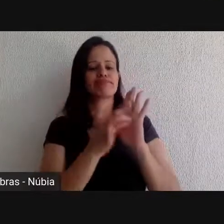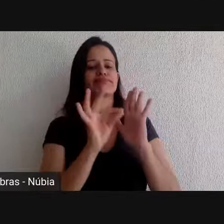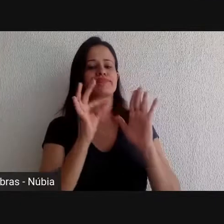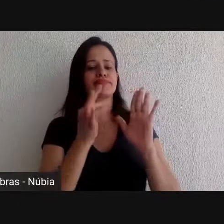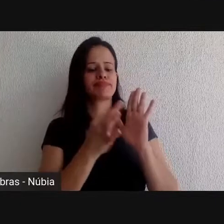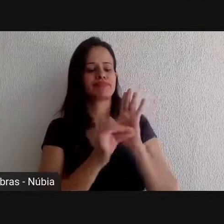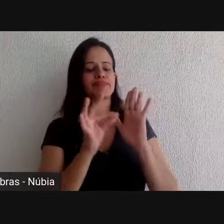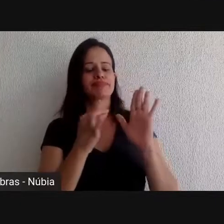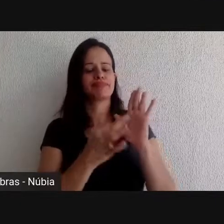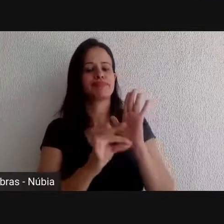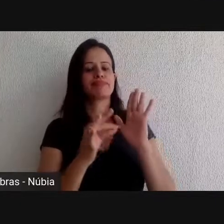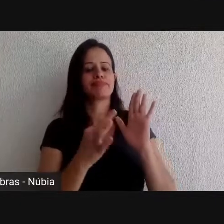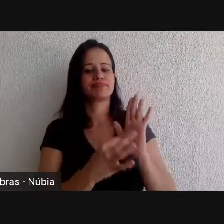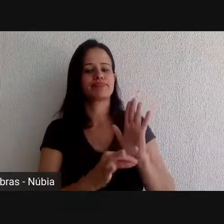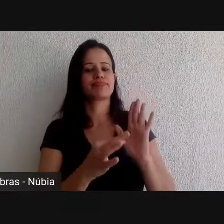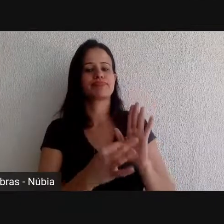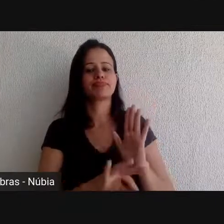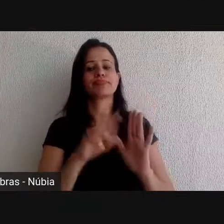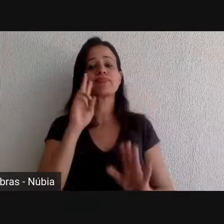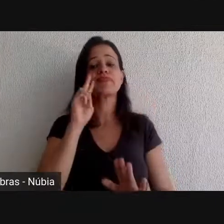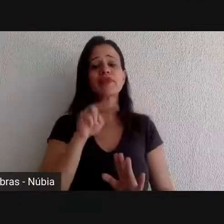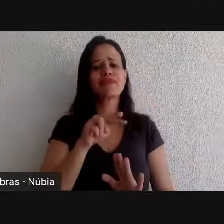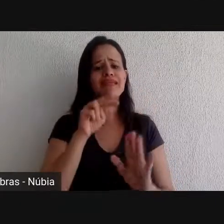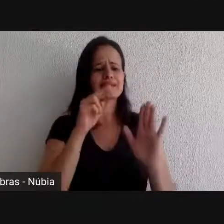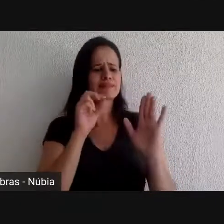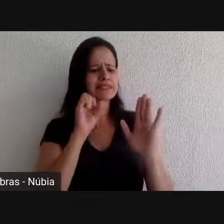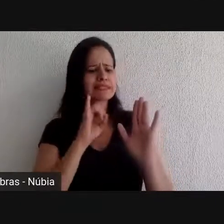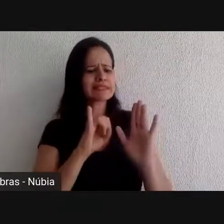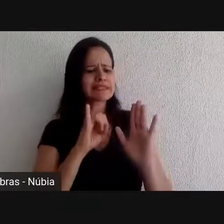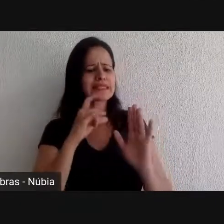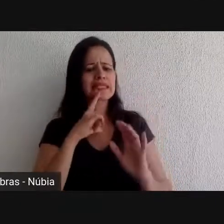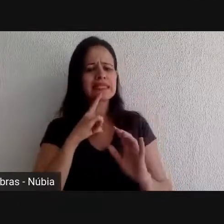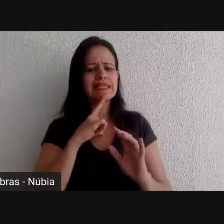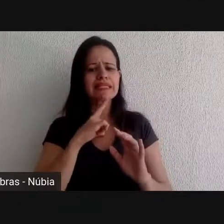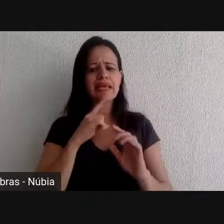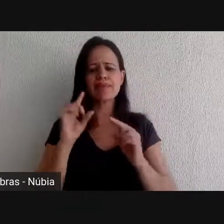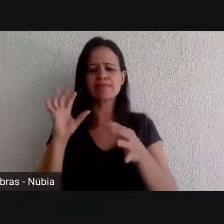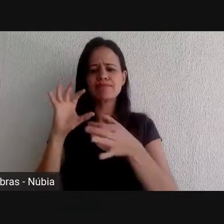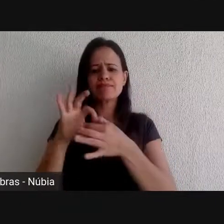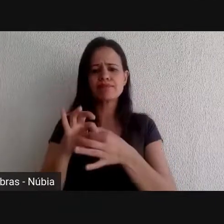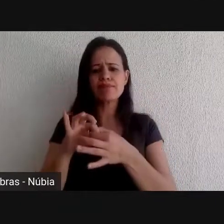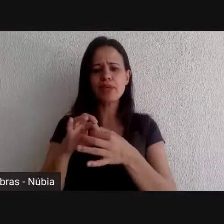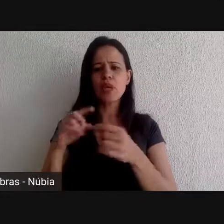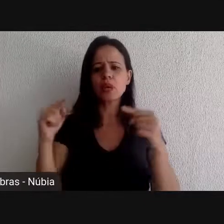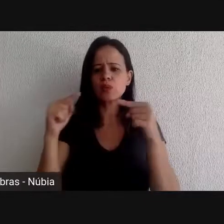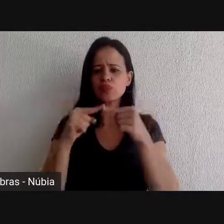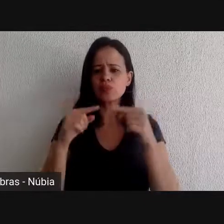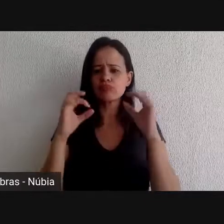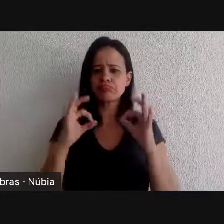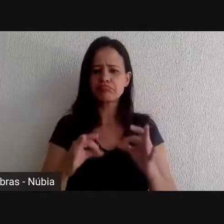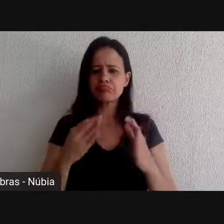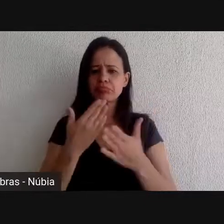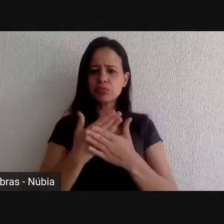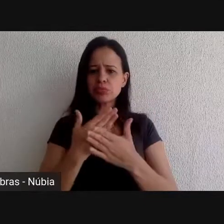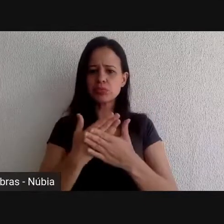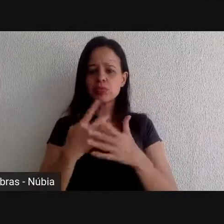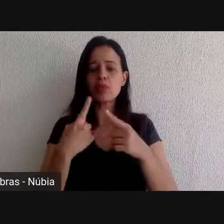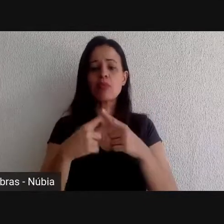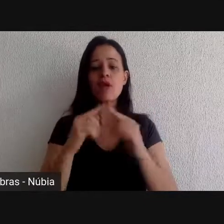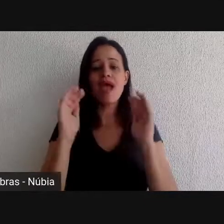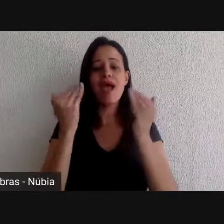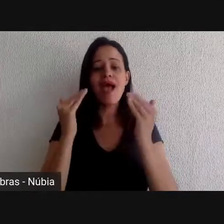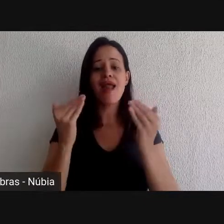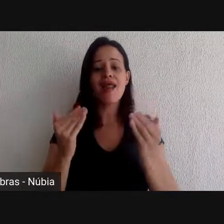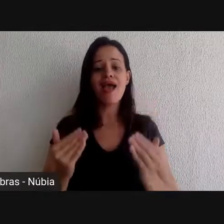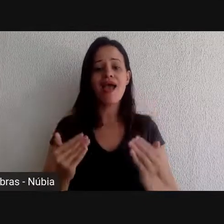ela deveria só verificar se os itens do termo de referência foram contemplados nos estudos, porque a análise de mérito é a segunda